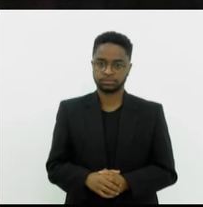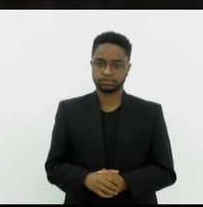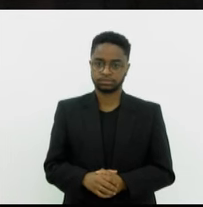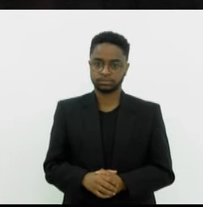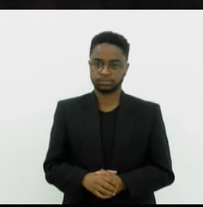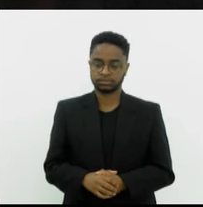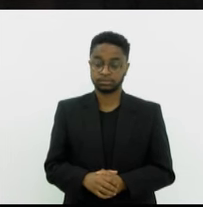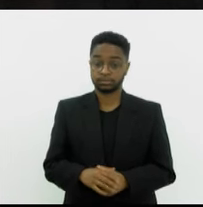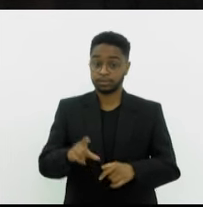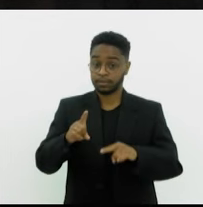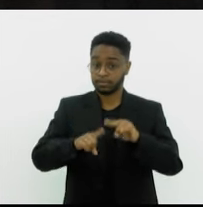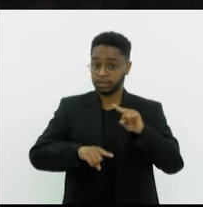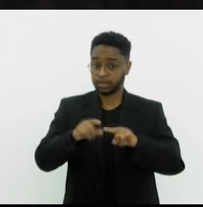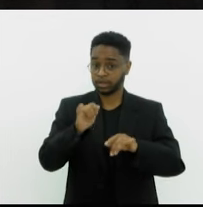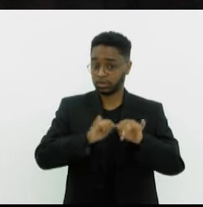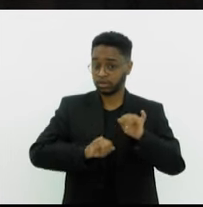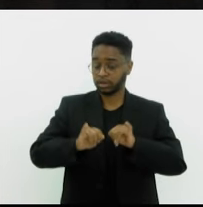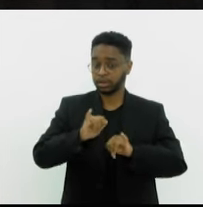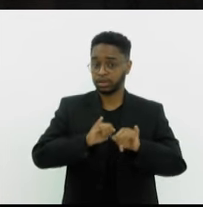Produto químico